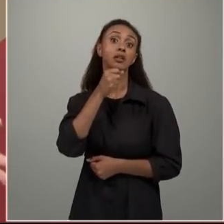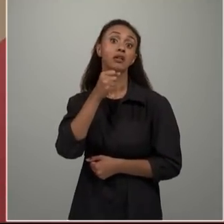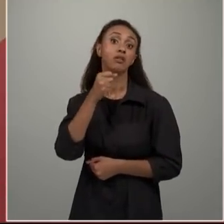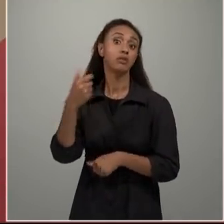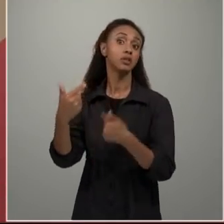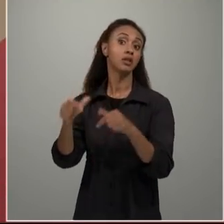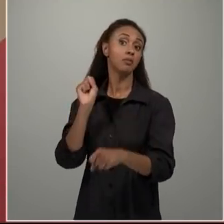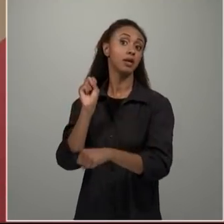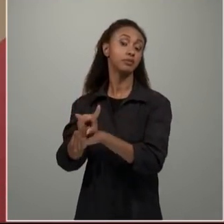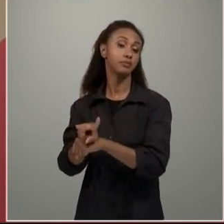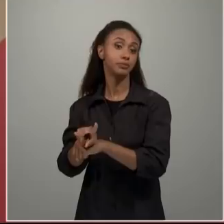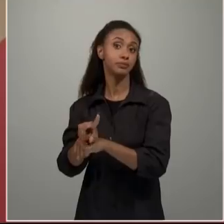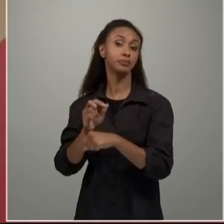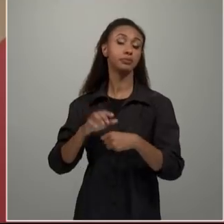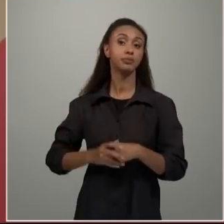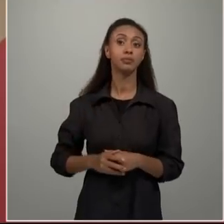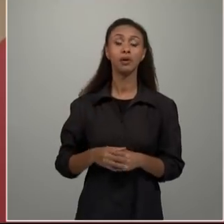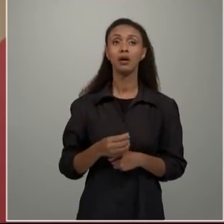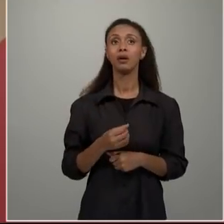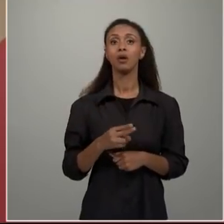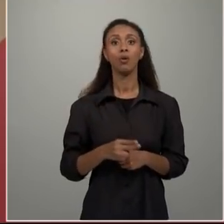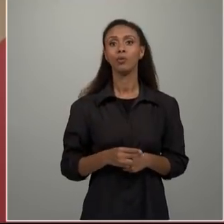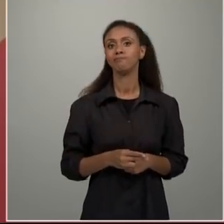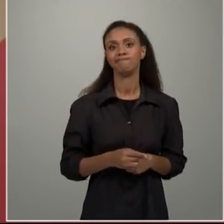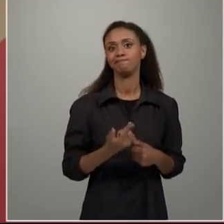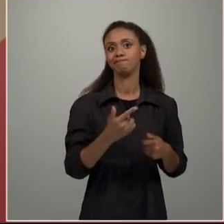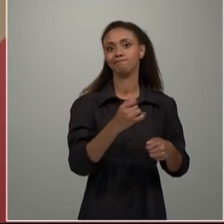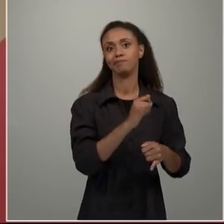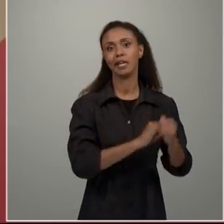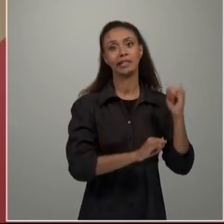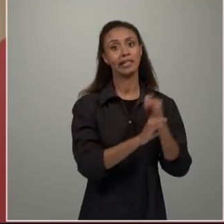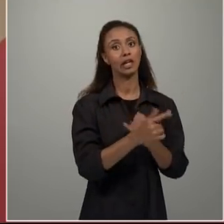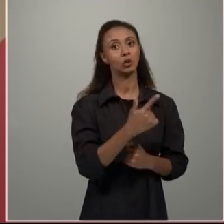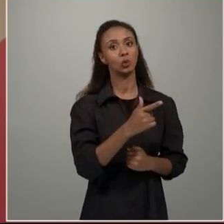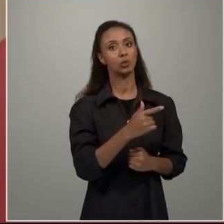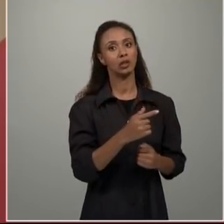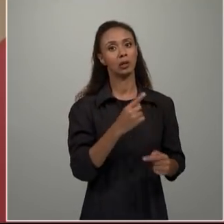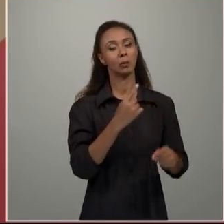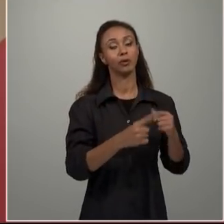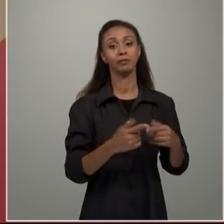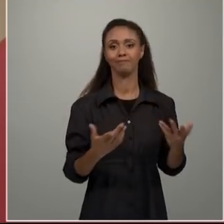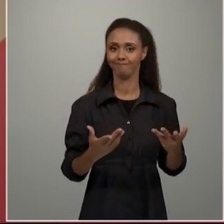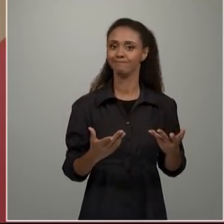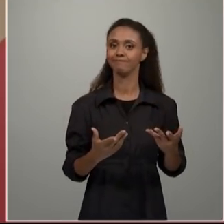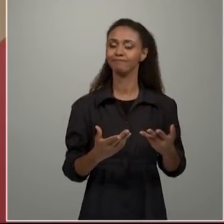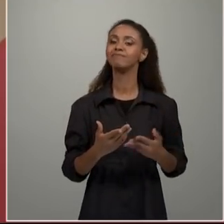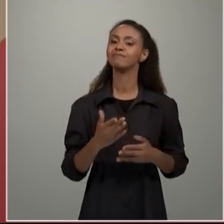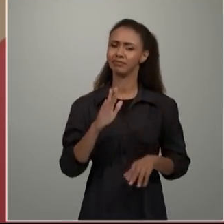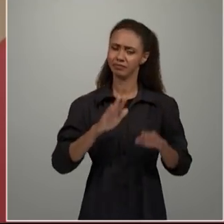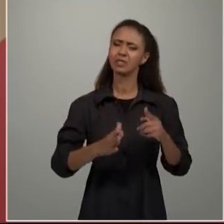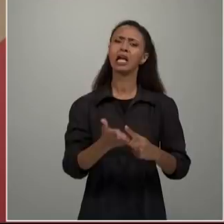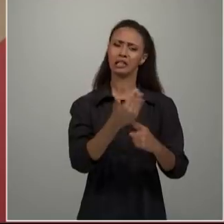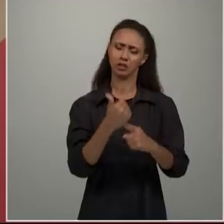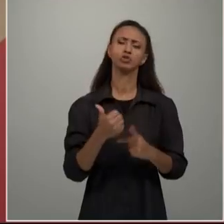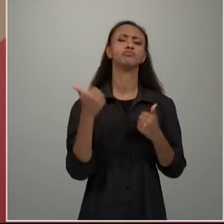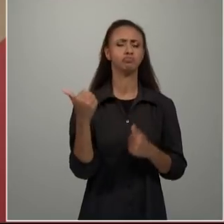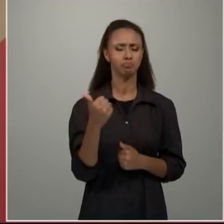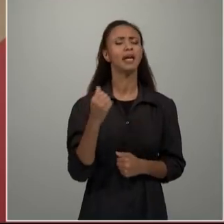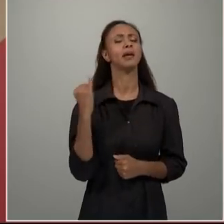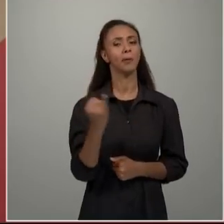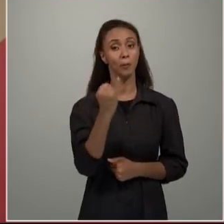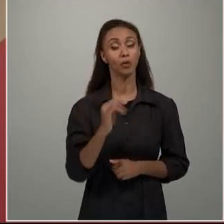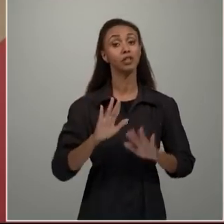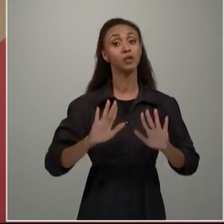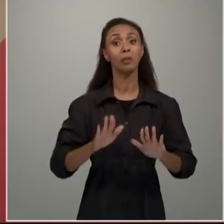emprego ou para alguma coisa assim que a pessoa não vai te dar então assim é fácil a tecnologia a gente precisa só que vamos voltar para a nossa realidade